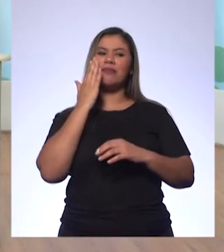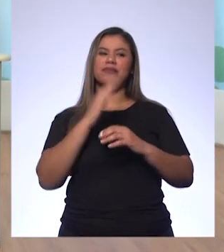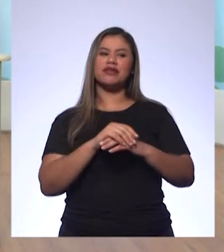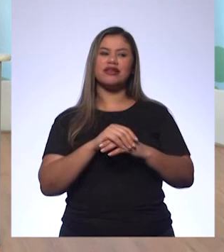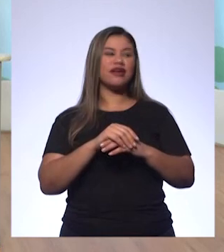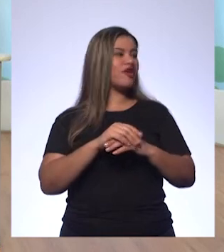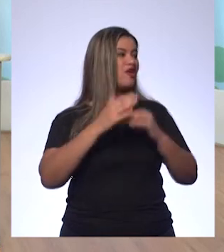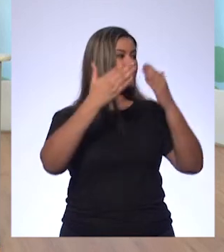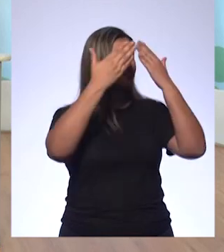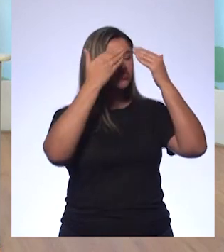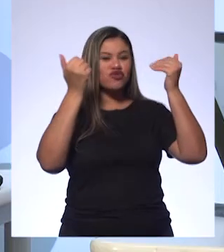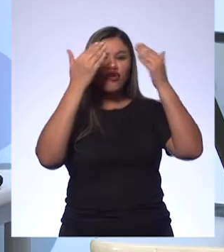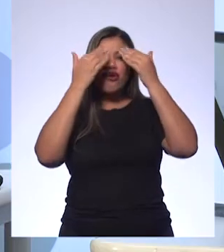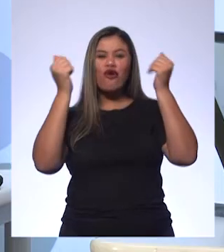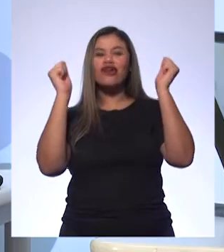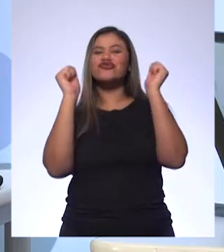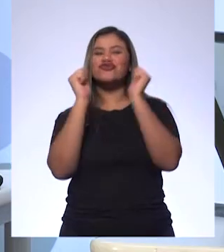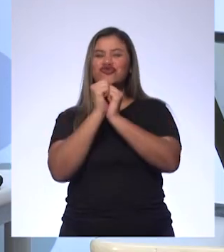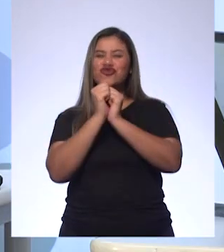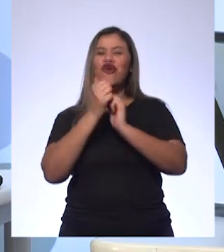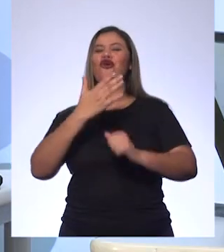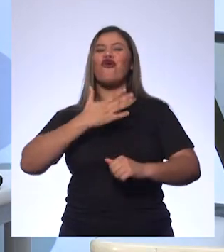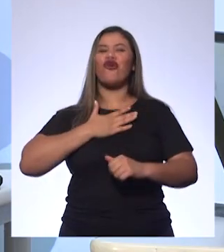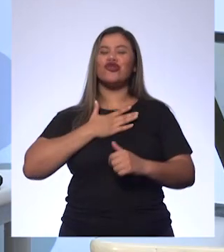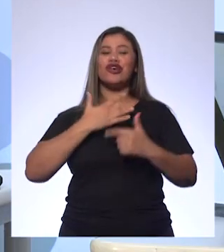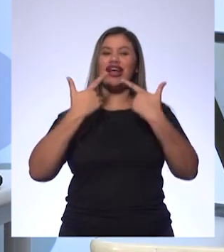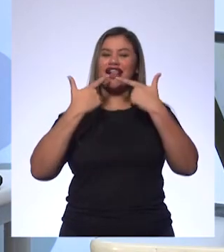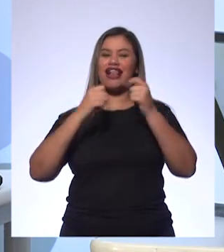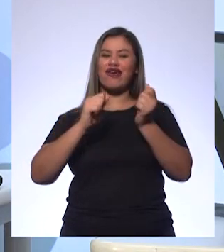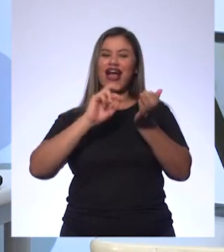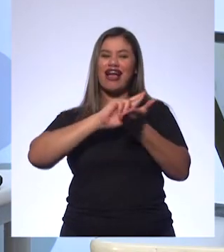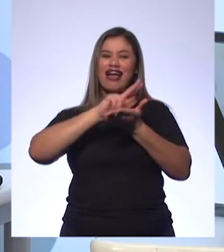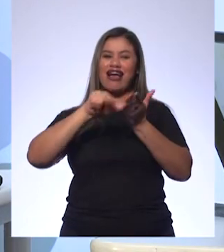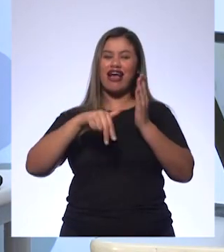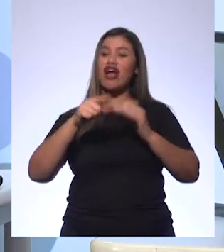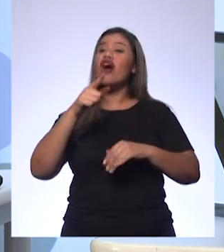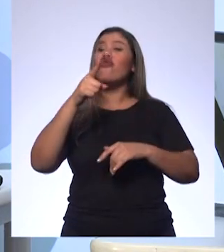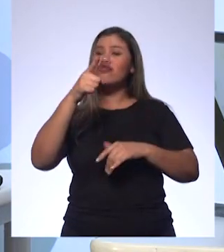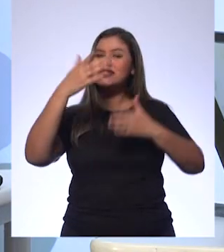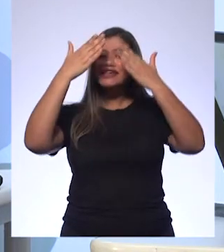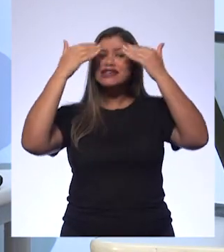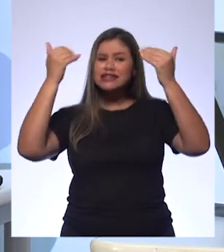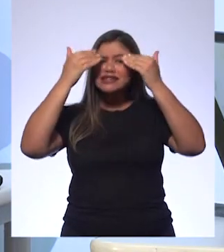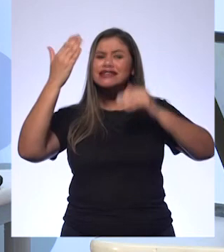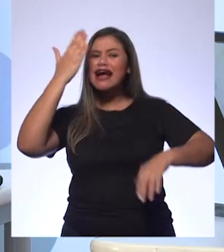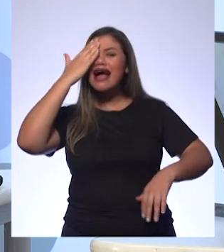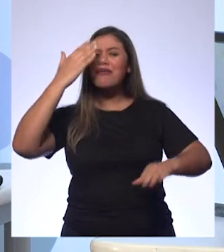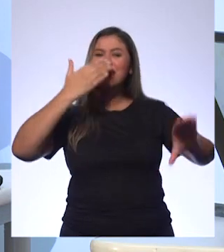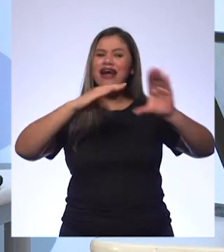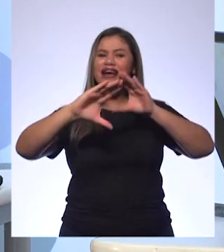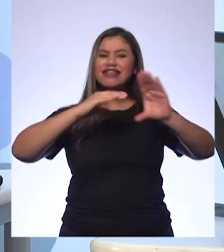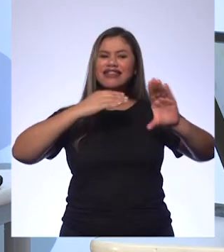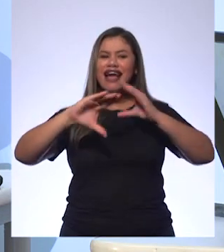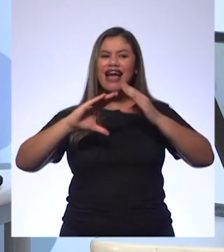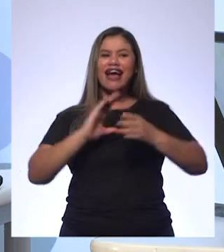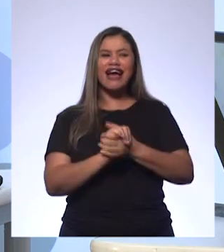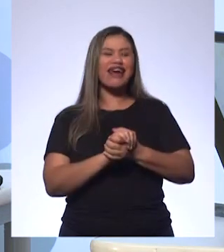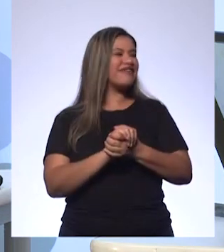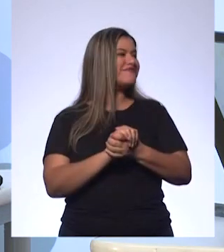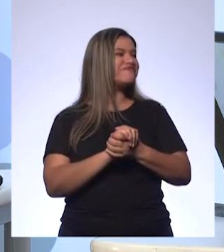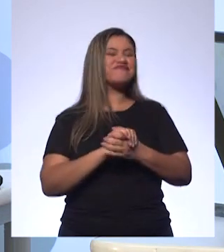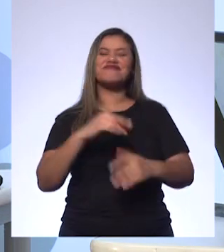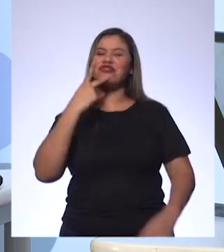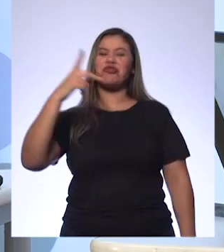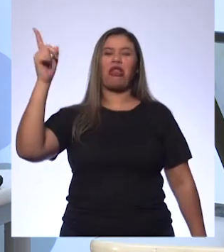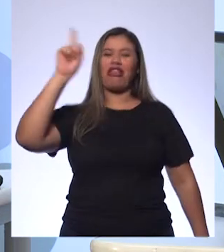Jonas está presente, gente. Ele adorou tanto a aula de variações linguísticas que ele está aqui assistindo. Jonas, você sabe cantar essa música? Ele está falando que não,